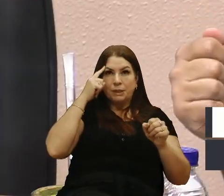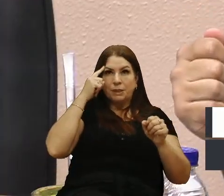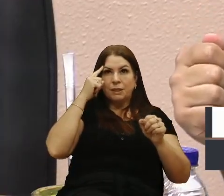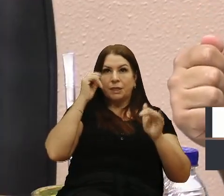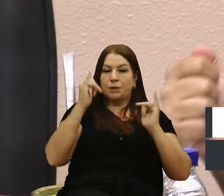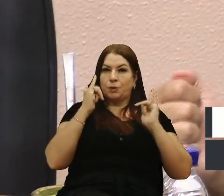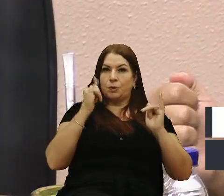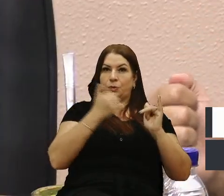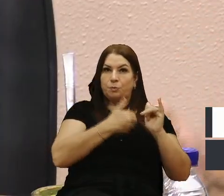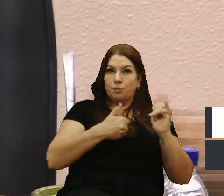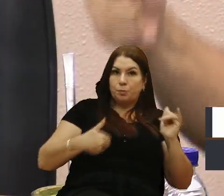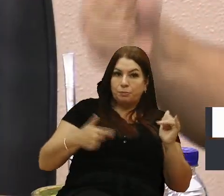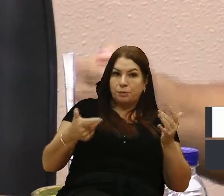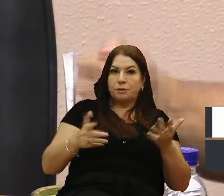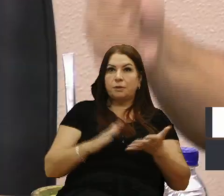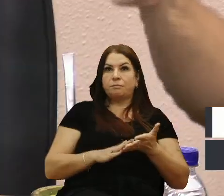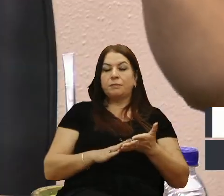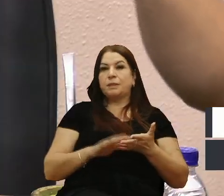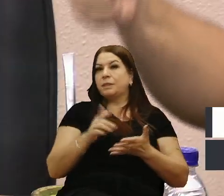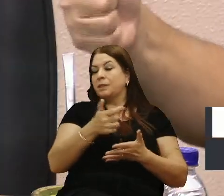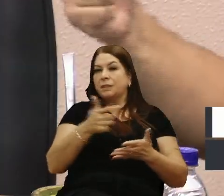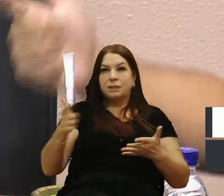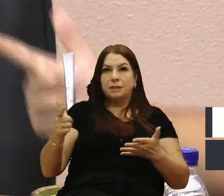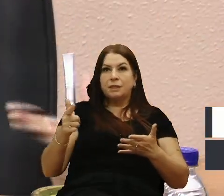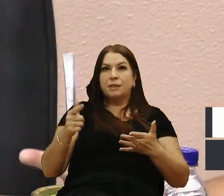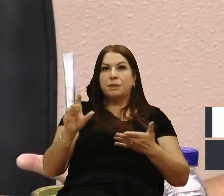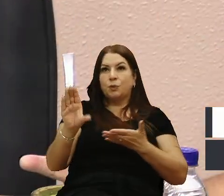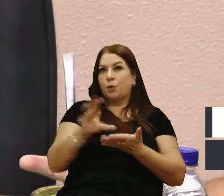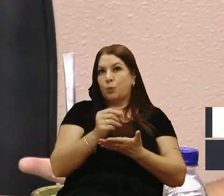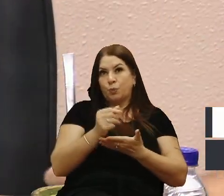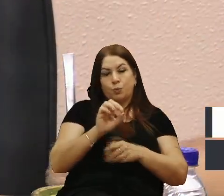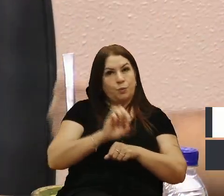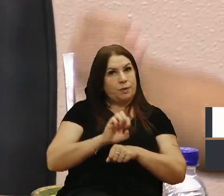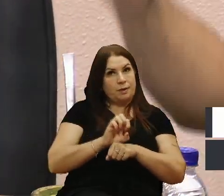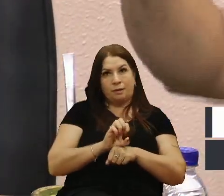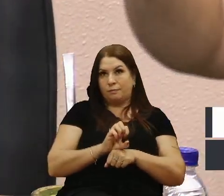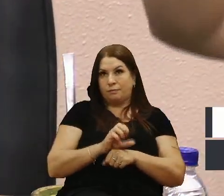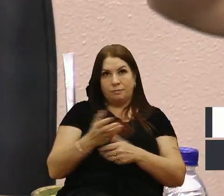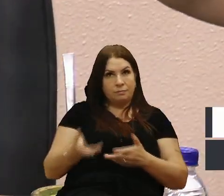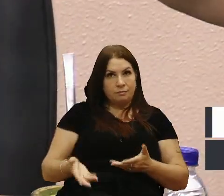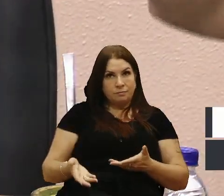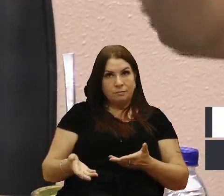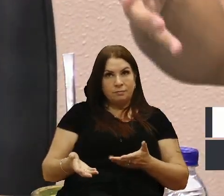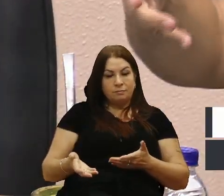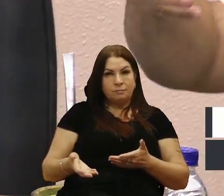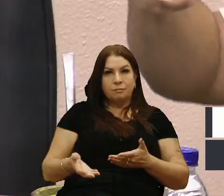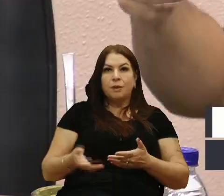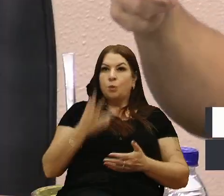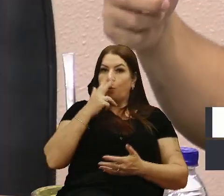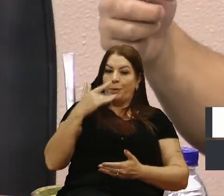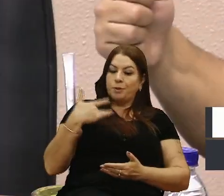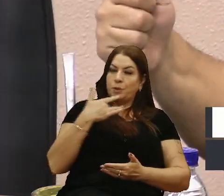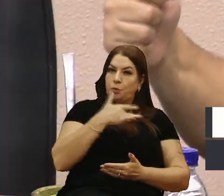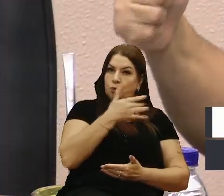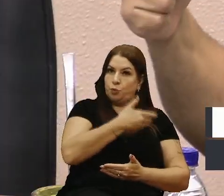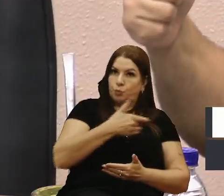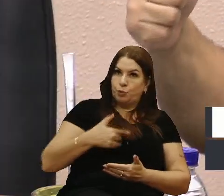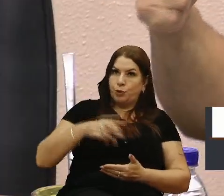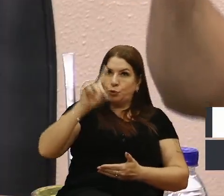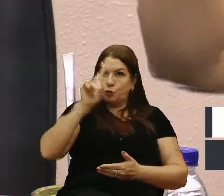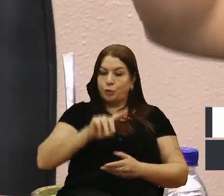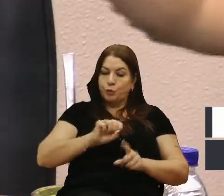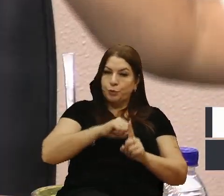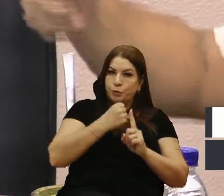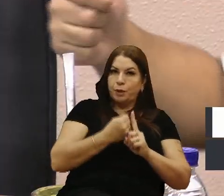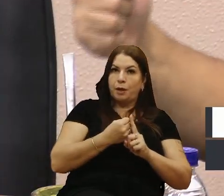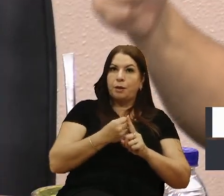transporte público sem recurso do Estado. Assim como saúde pública é um direito